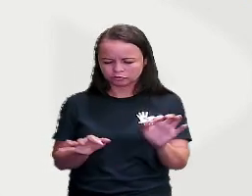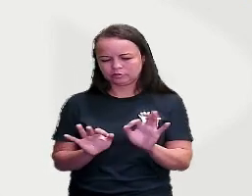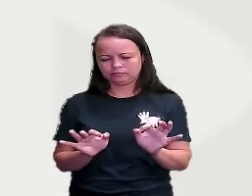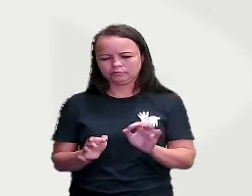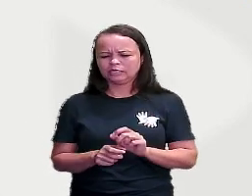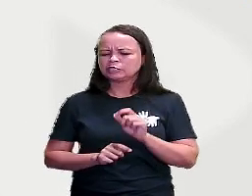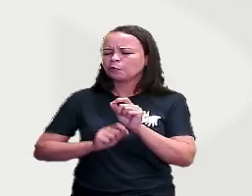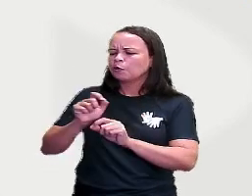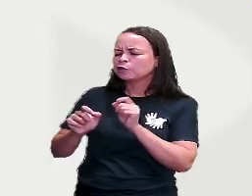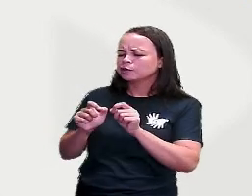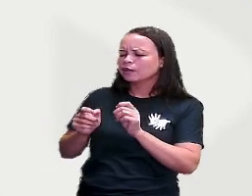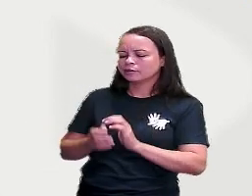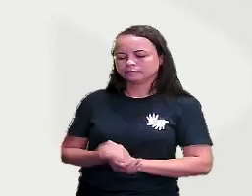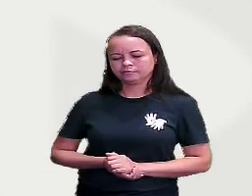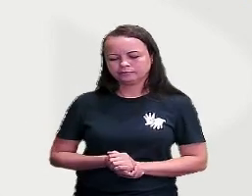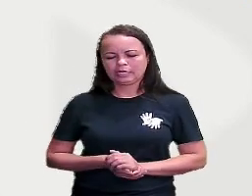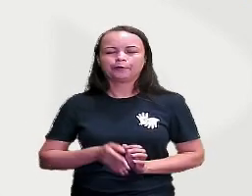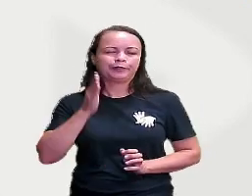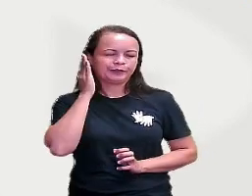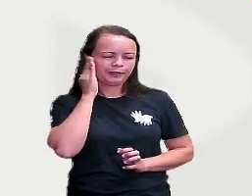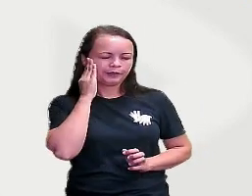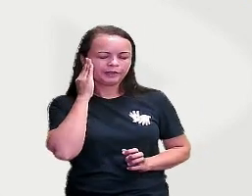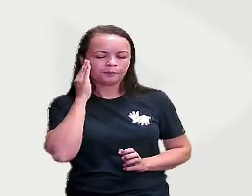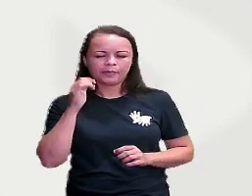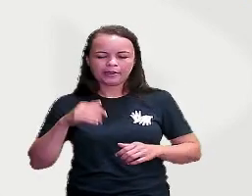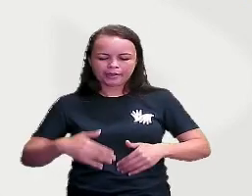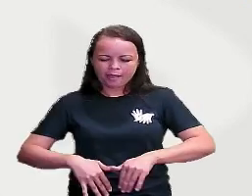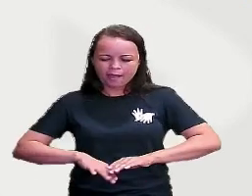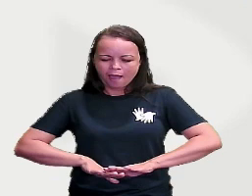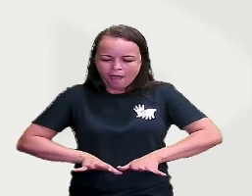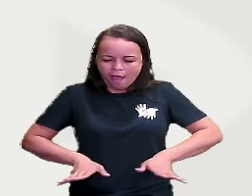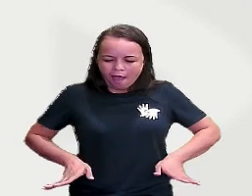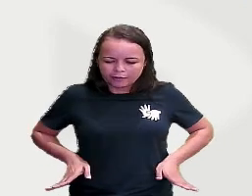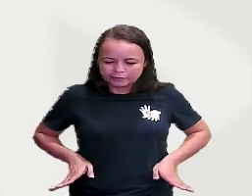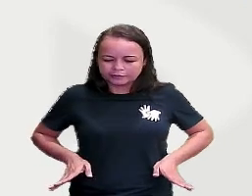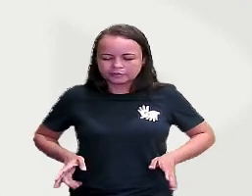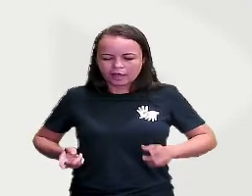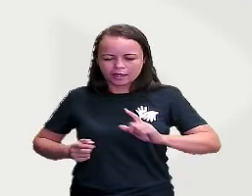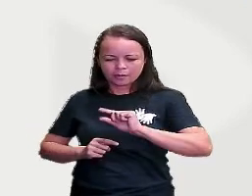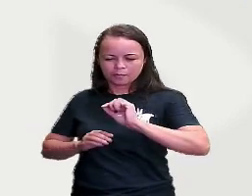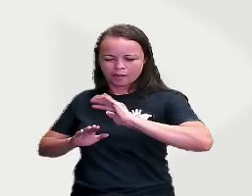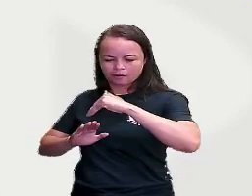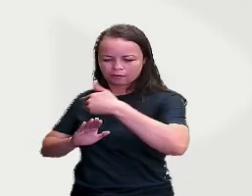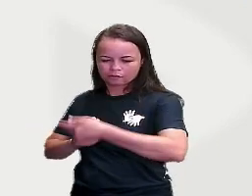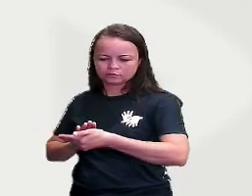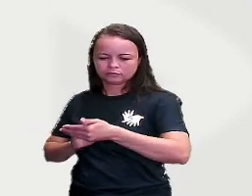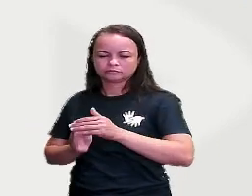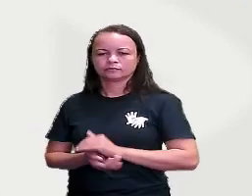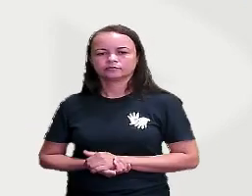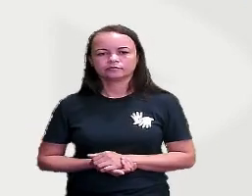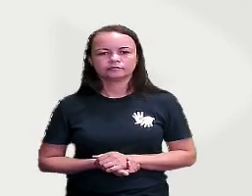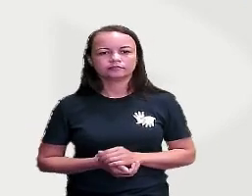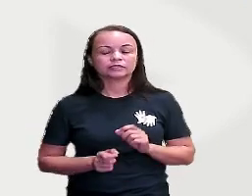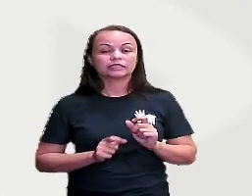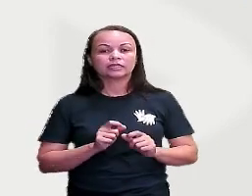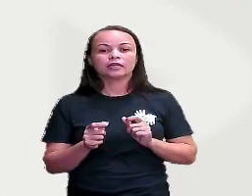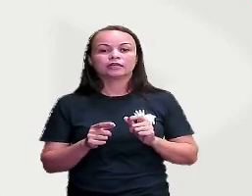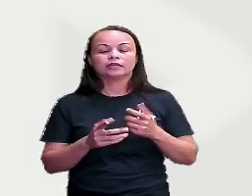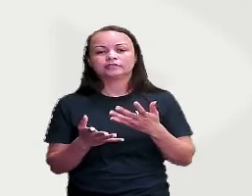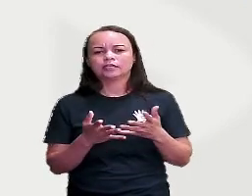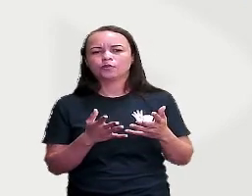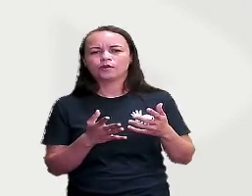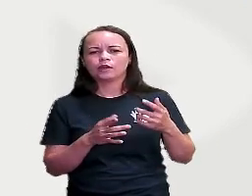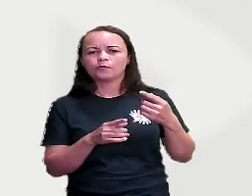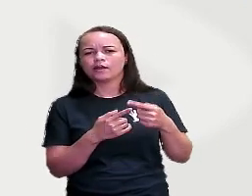Entendi. Levar a saia para fora. Então a gente vê o pleonasmo no primeiro quadrinho, porque ela repete, né?